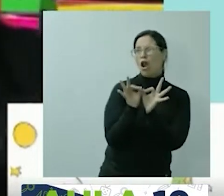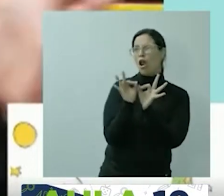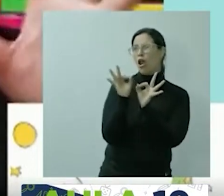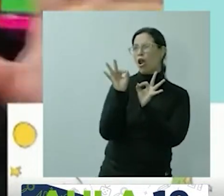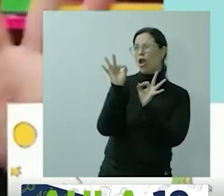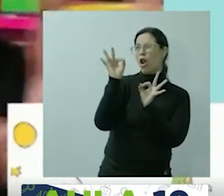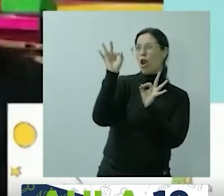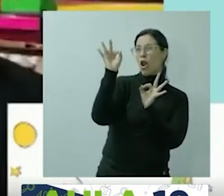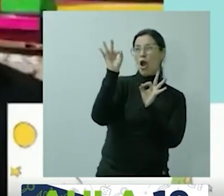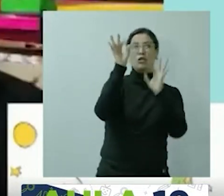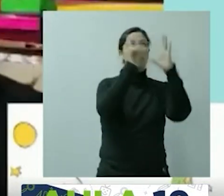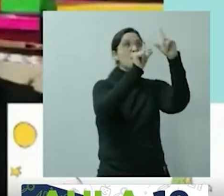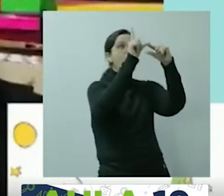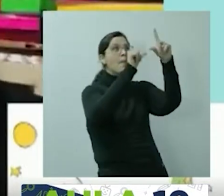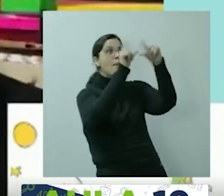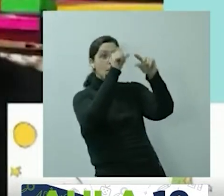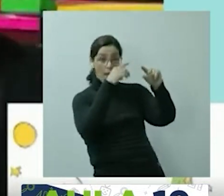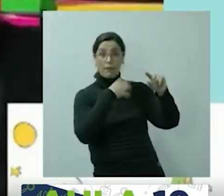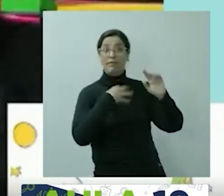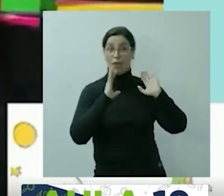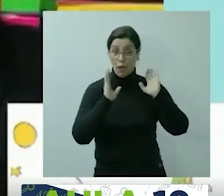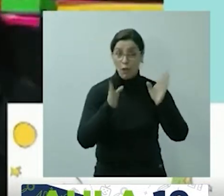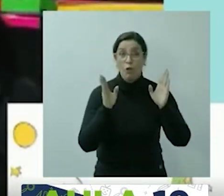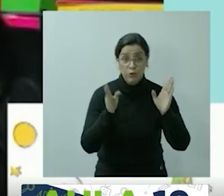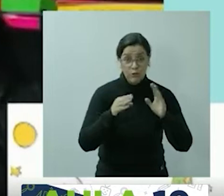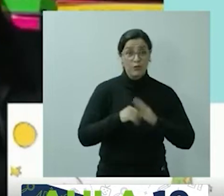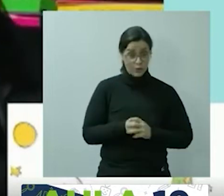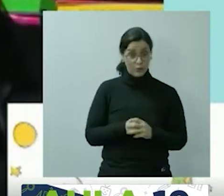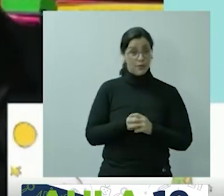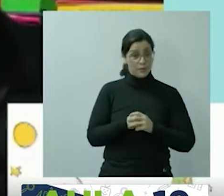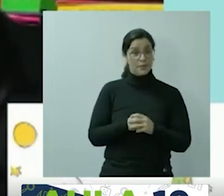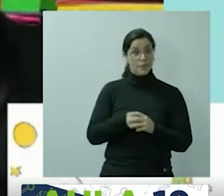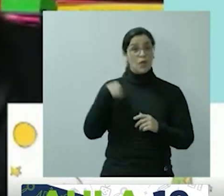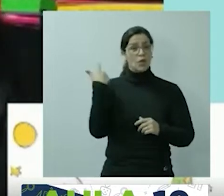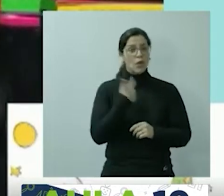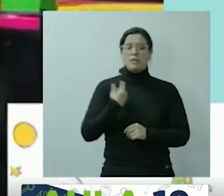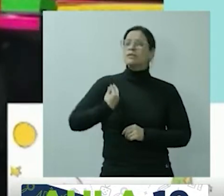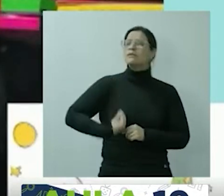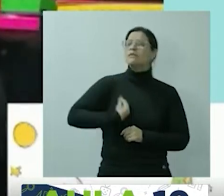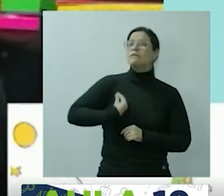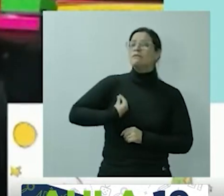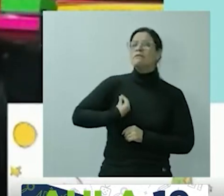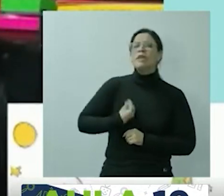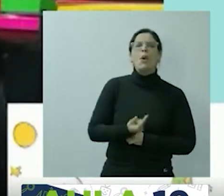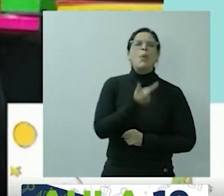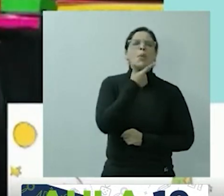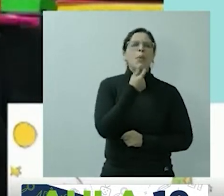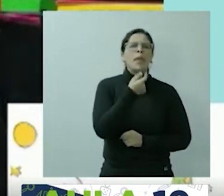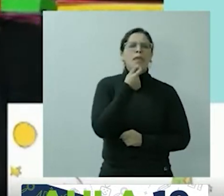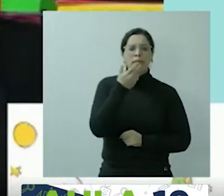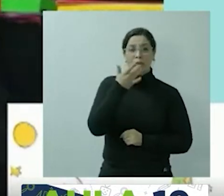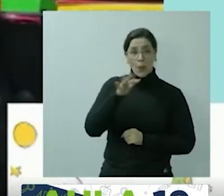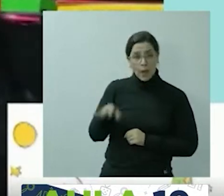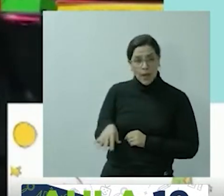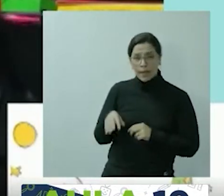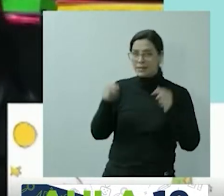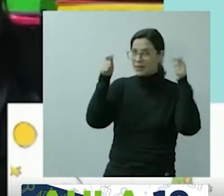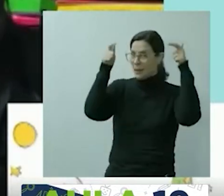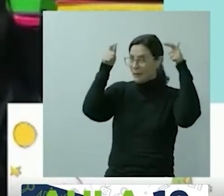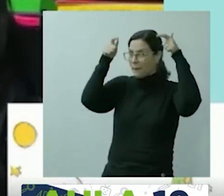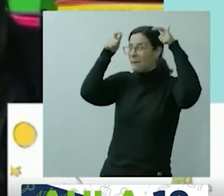distante, dentro dos milhares que existem no nosso universo, vivia um jovem príncipe.